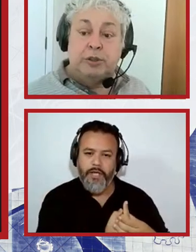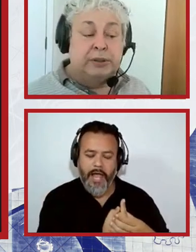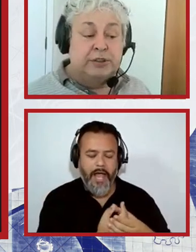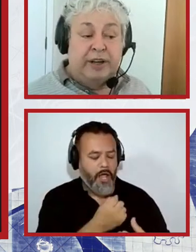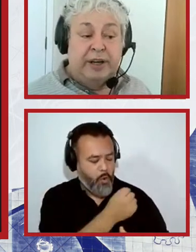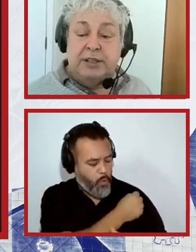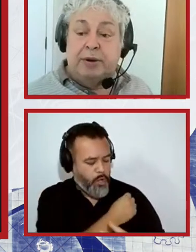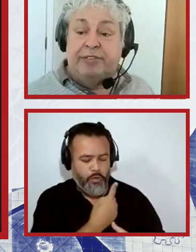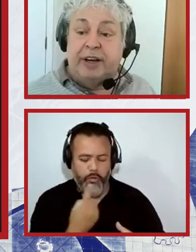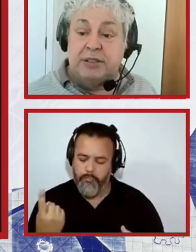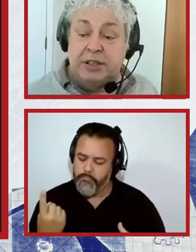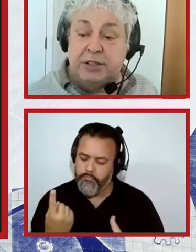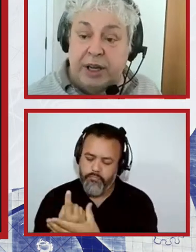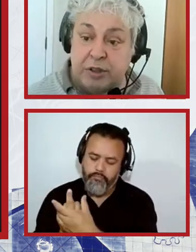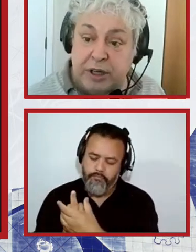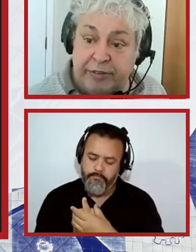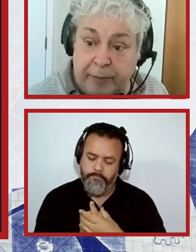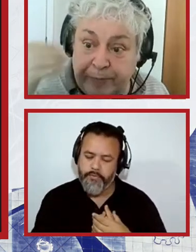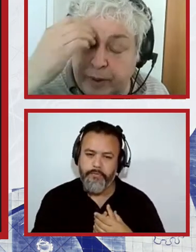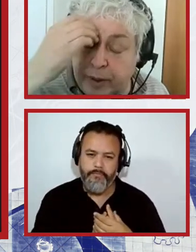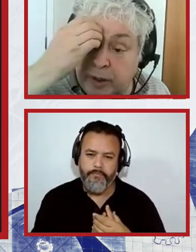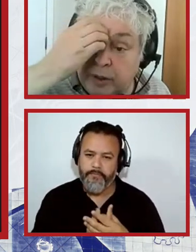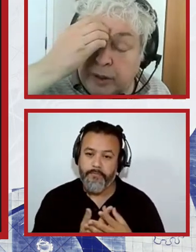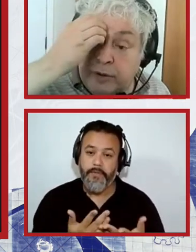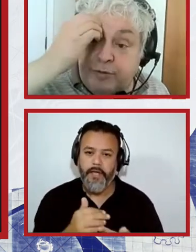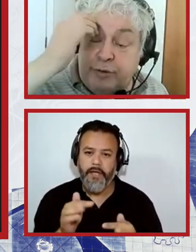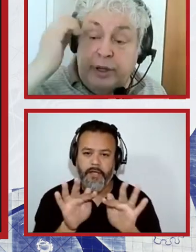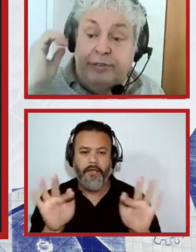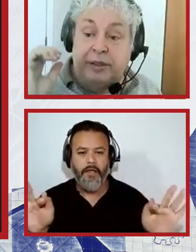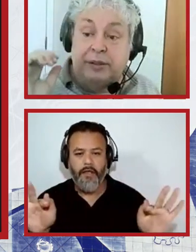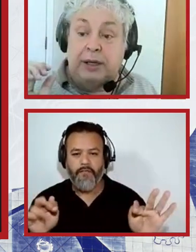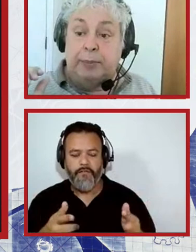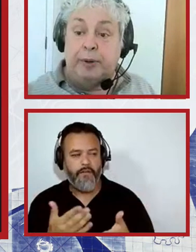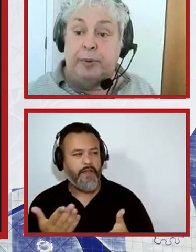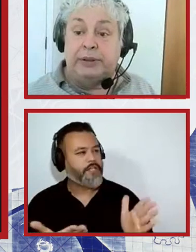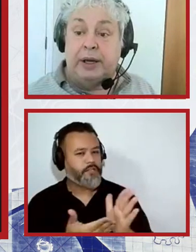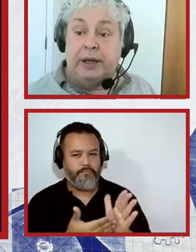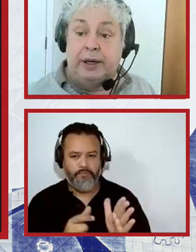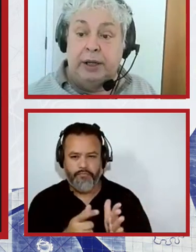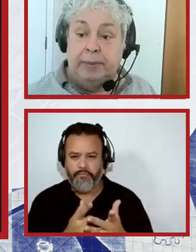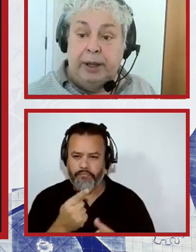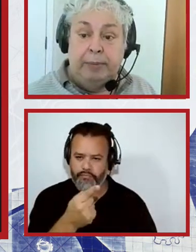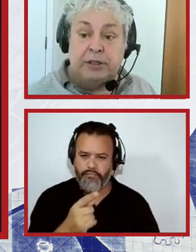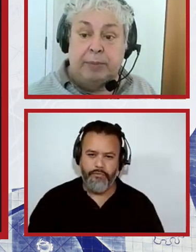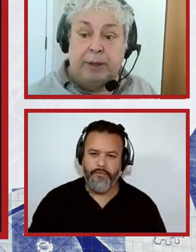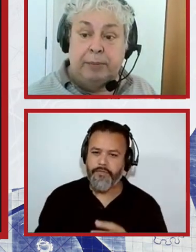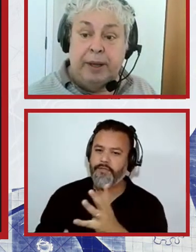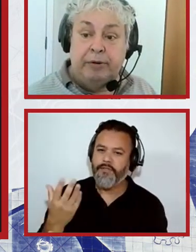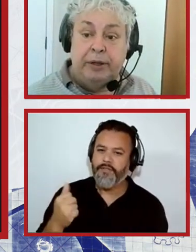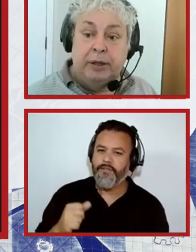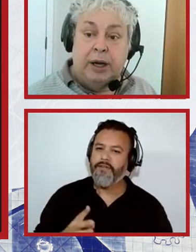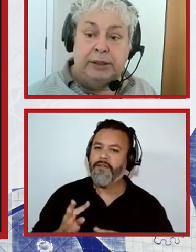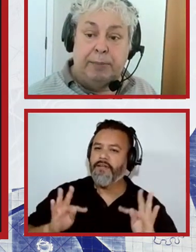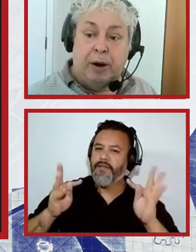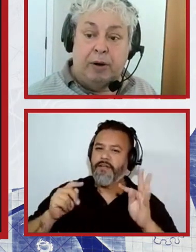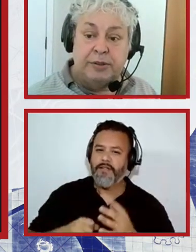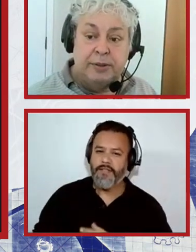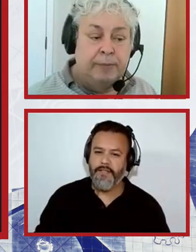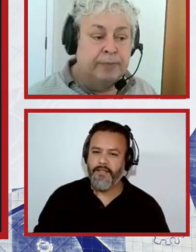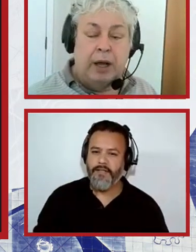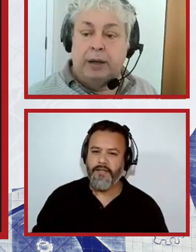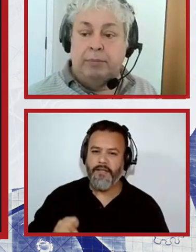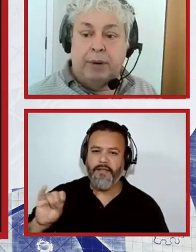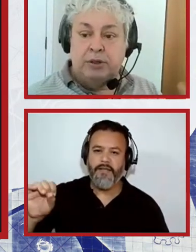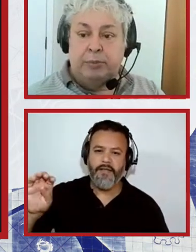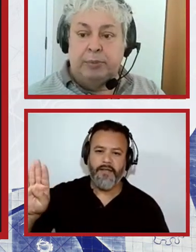Então, minha última transparência é uma frase que já é um chavão, foi inventada por uma técnica da IBM, chamada Mary